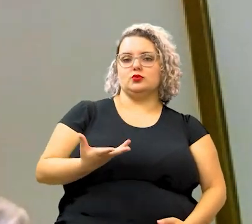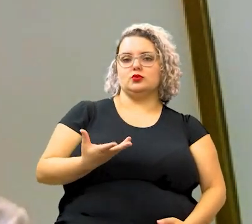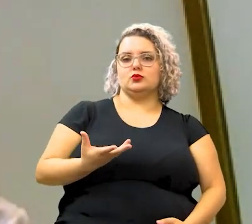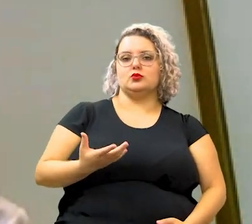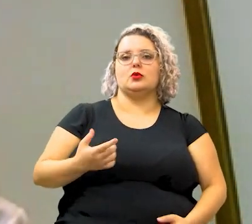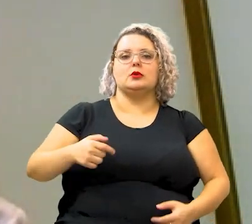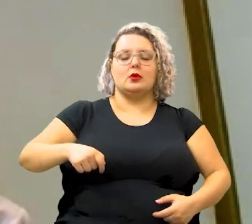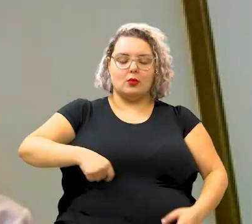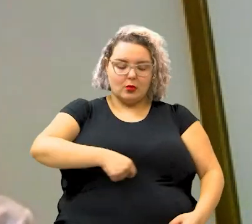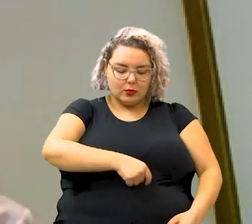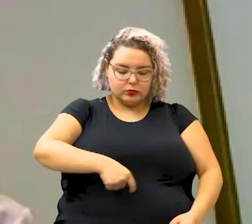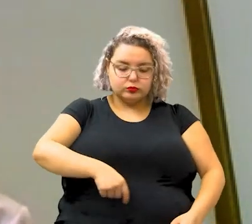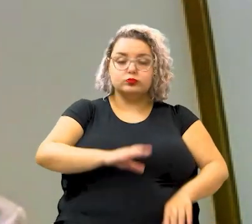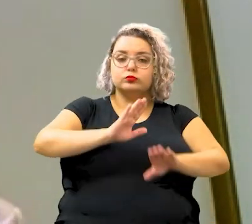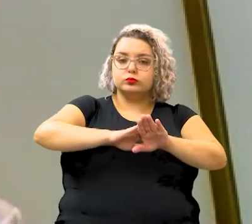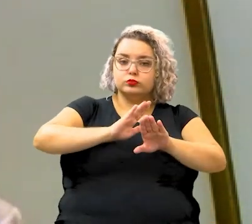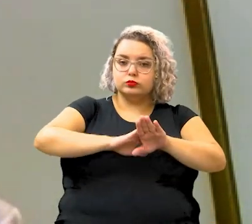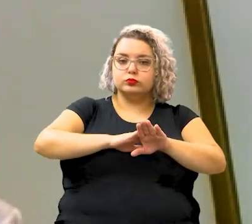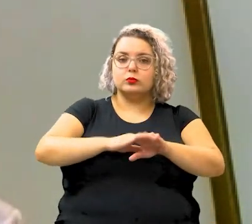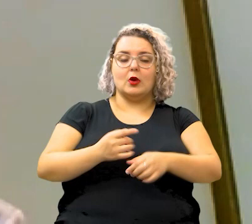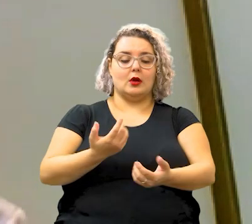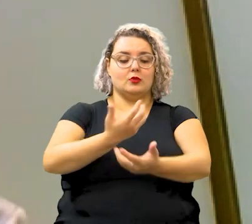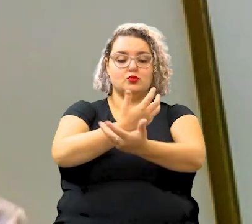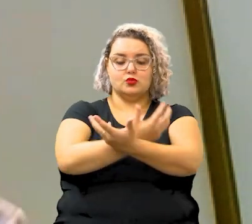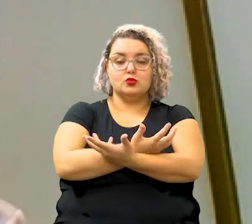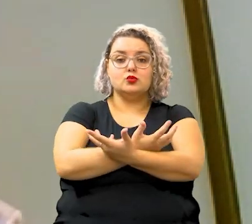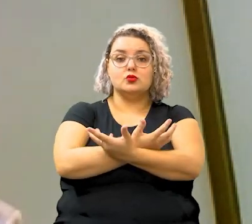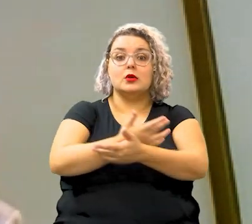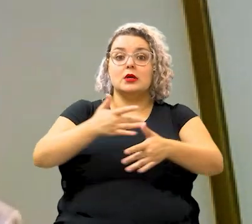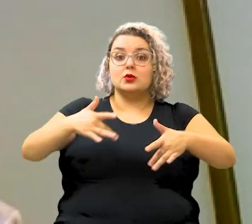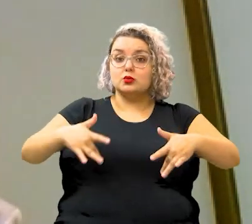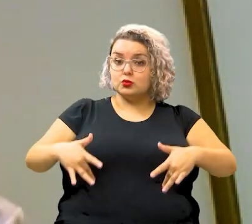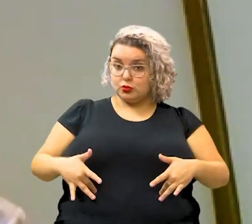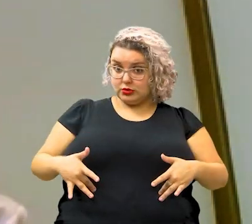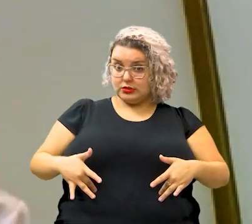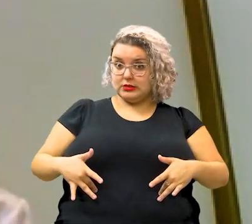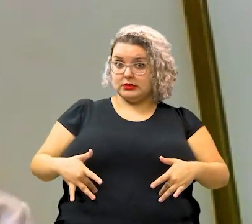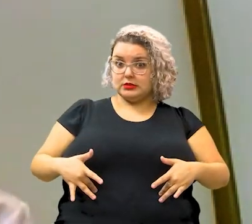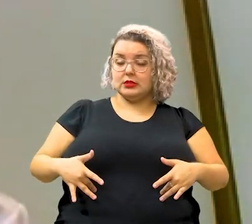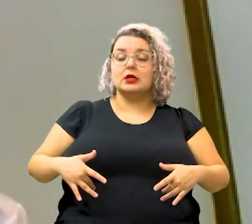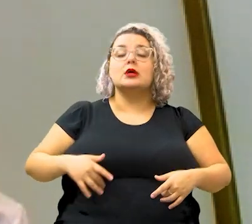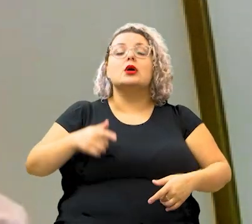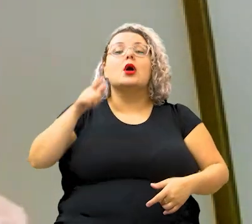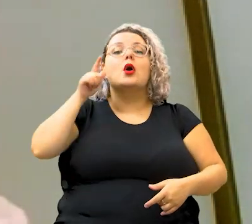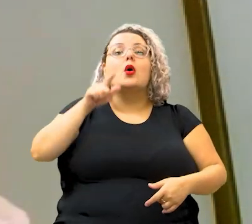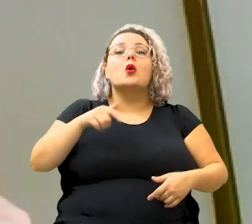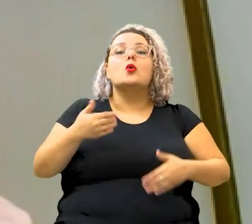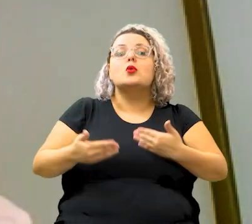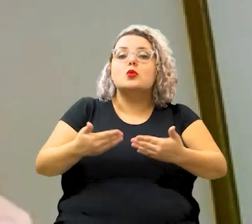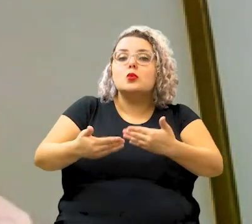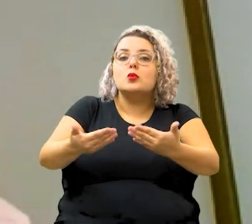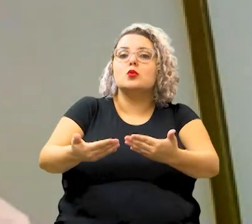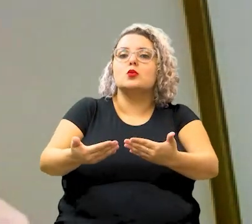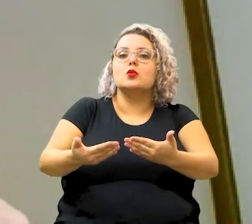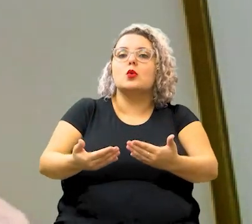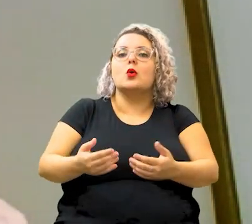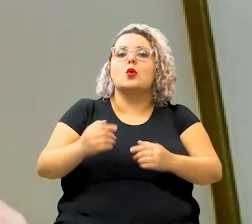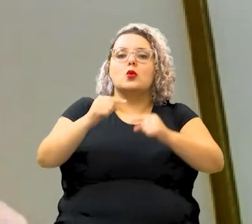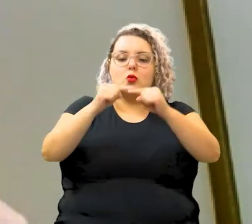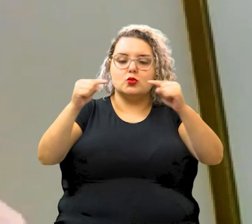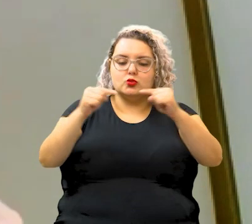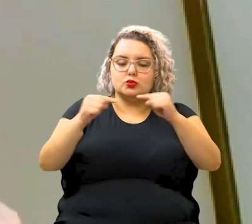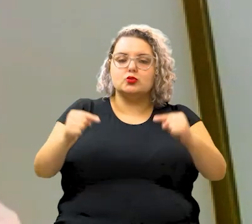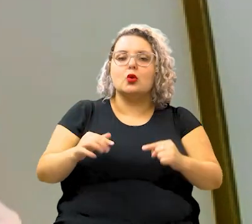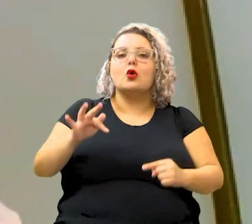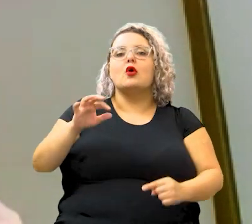vai atuar no intestino, ele vai atuar nos ossos, vai atuar nos rins, de forma que ele consiga manter os níveis de